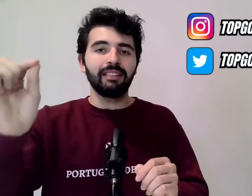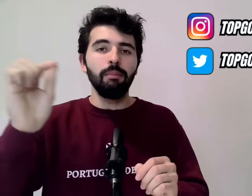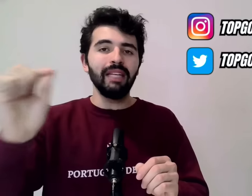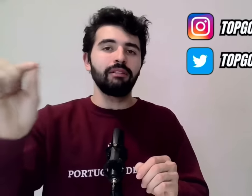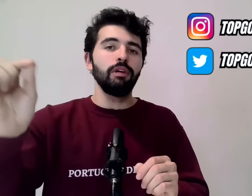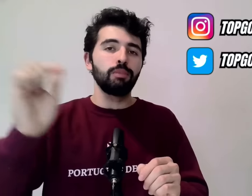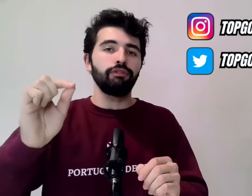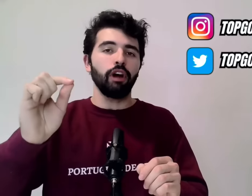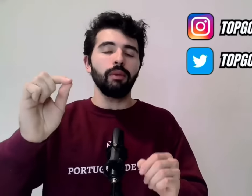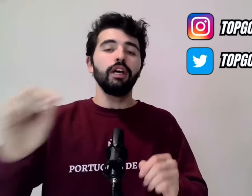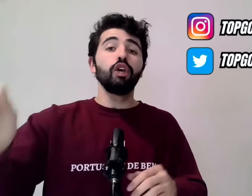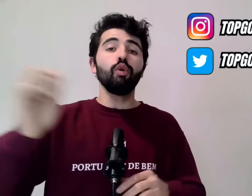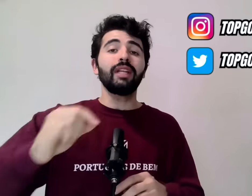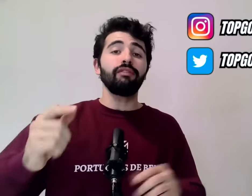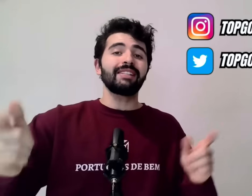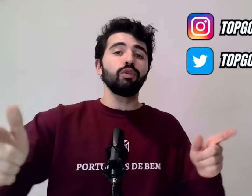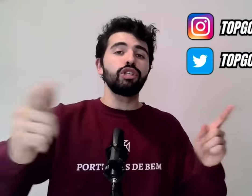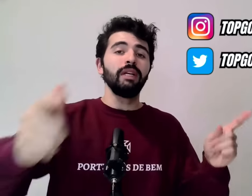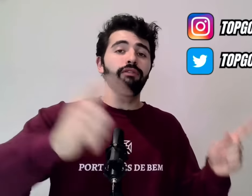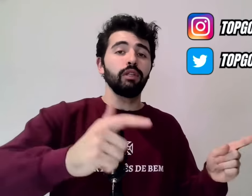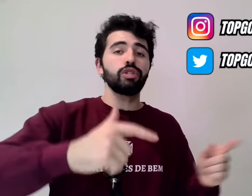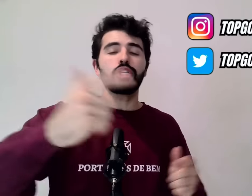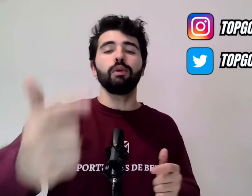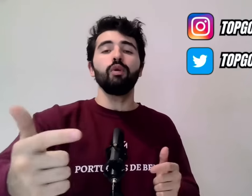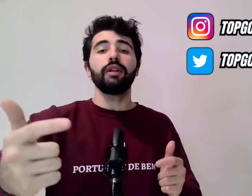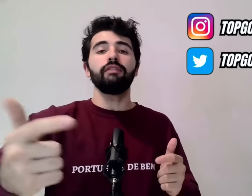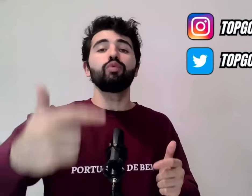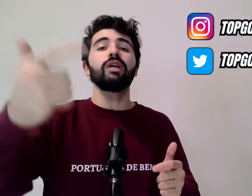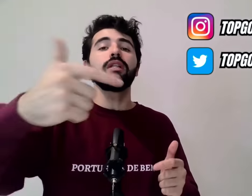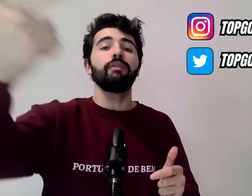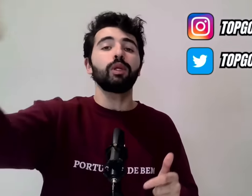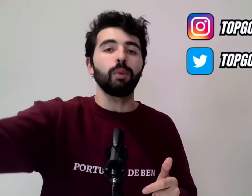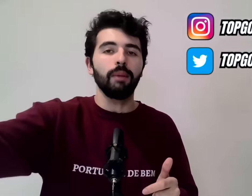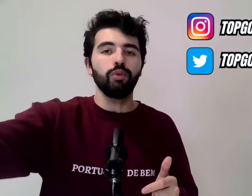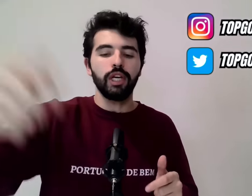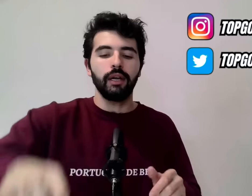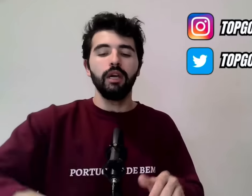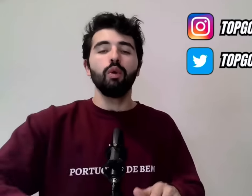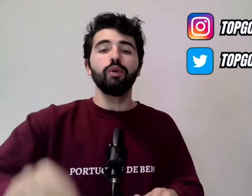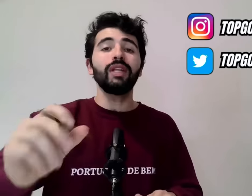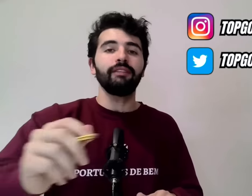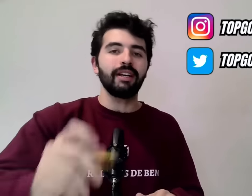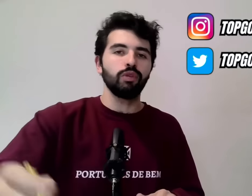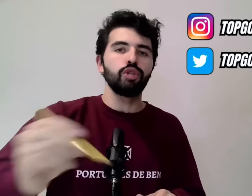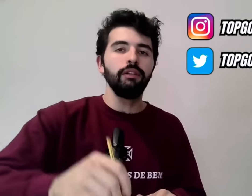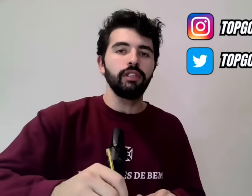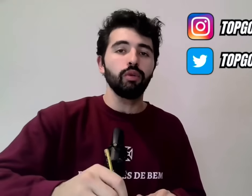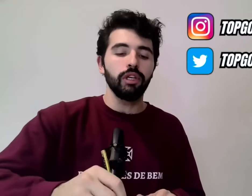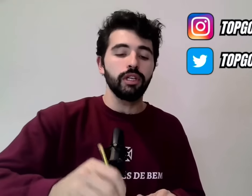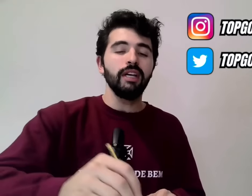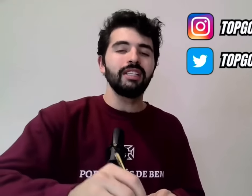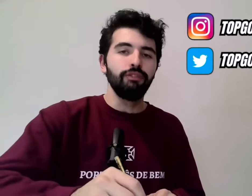exatamente da mesma forma que o Rui Tavares em 2022 respondeu ao André Ventura relativamente ao programa do chega quando o Rui Tavares em